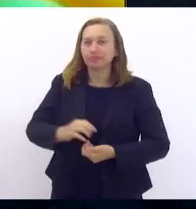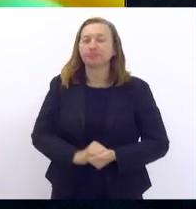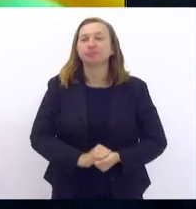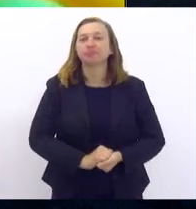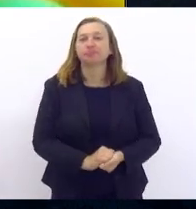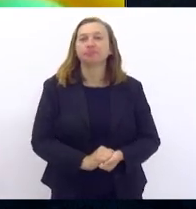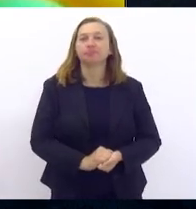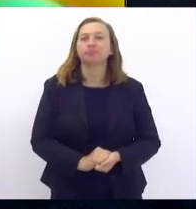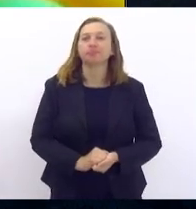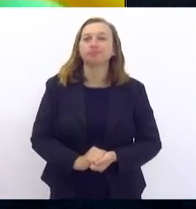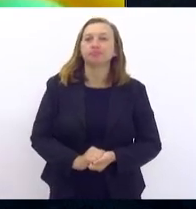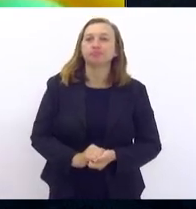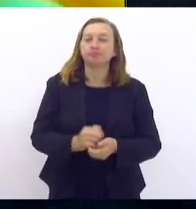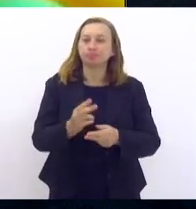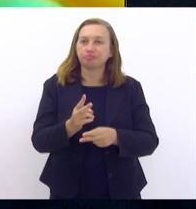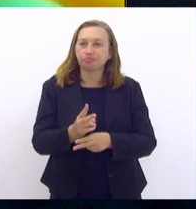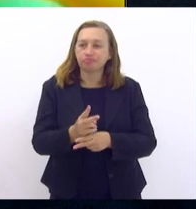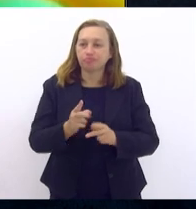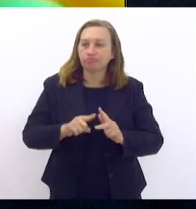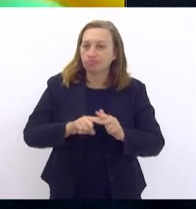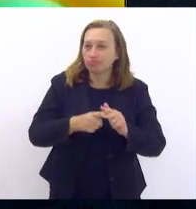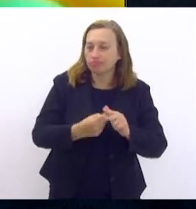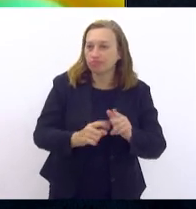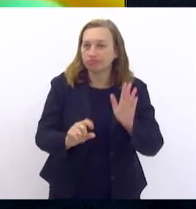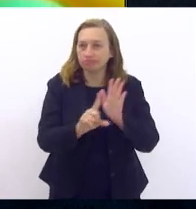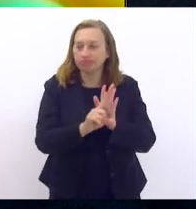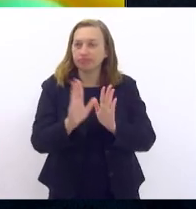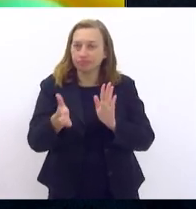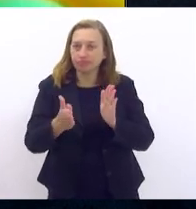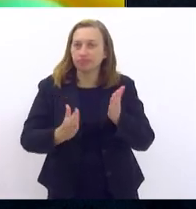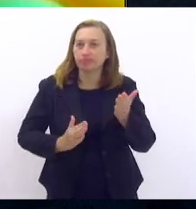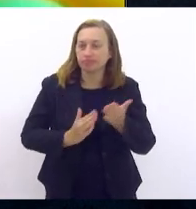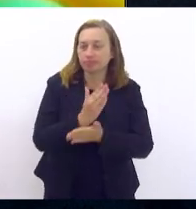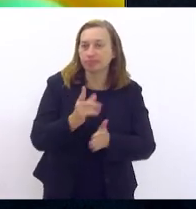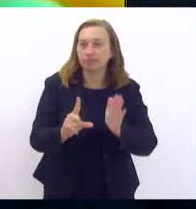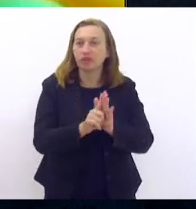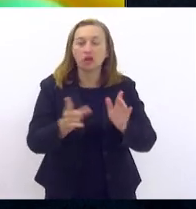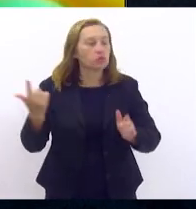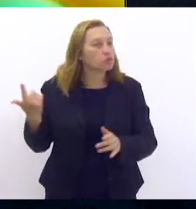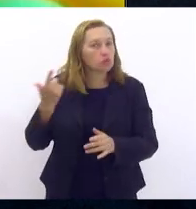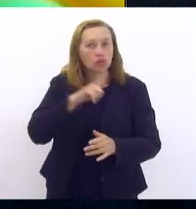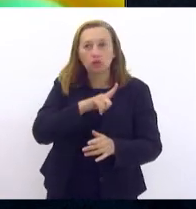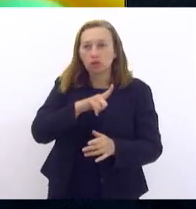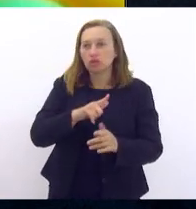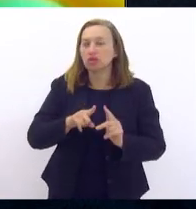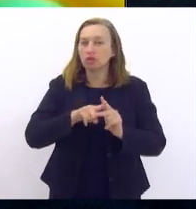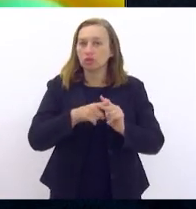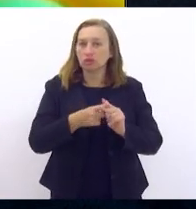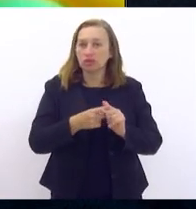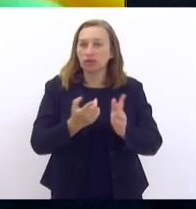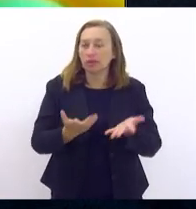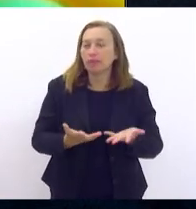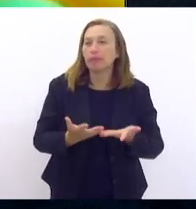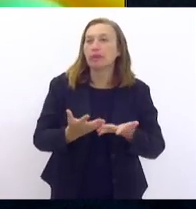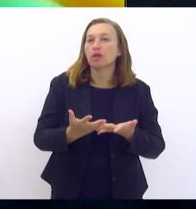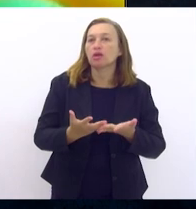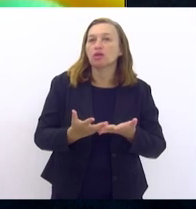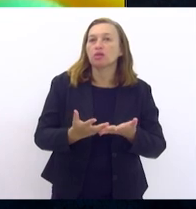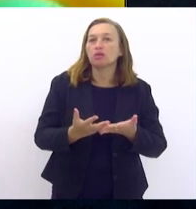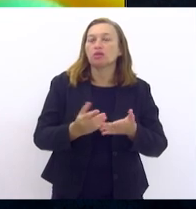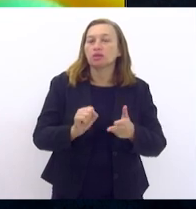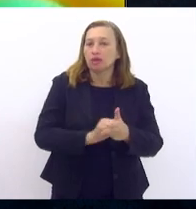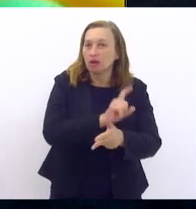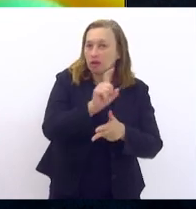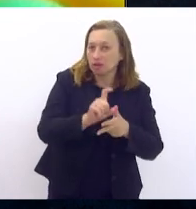buscando regulamentação dessa lei a lei tá aprovada a gente ainda não conseguiu regulamentar ela é no